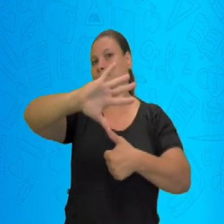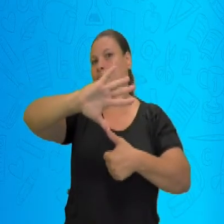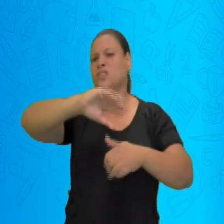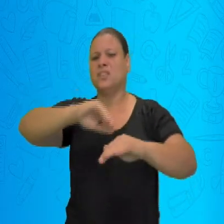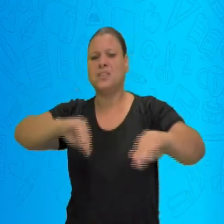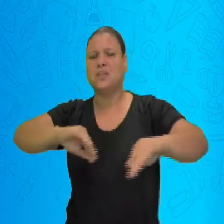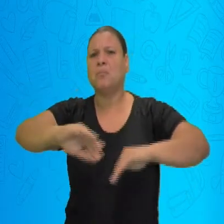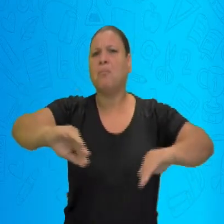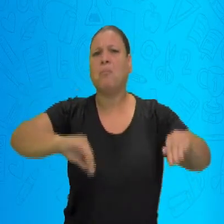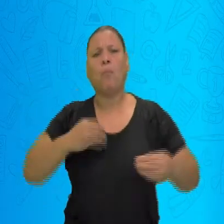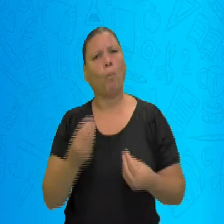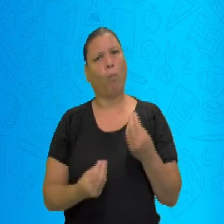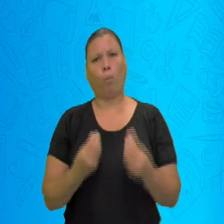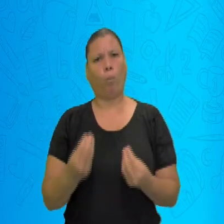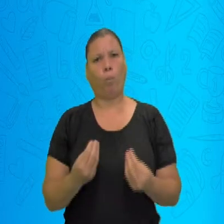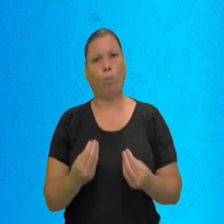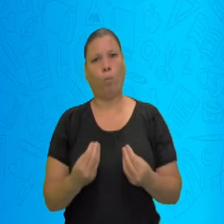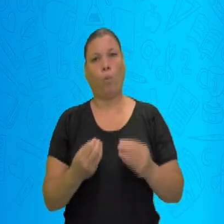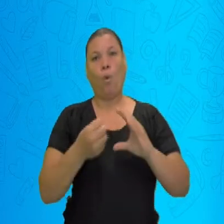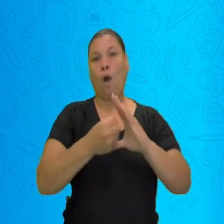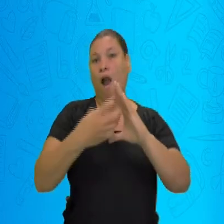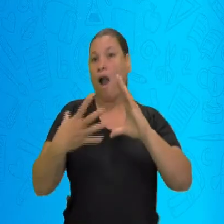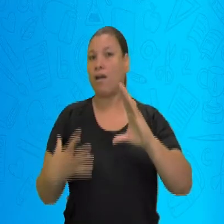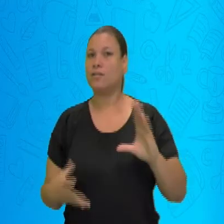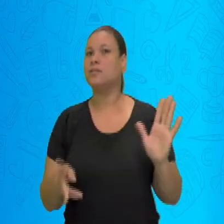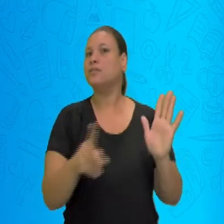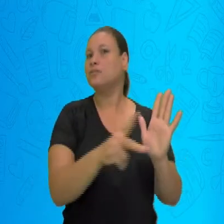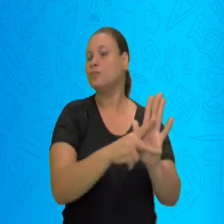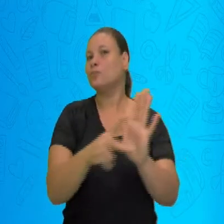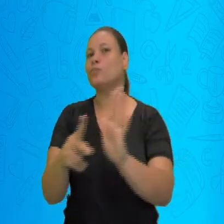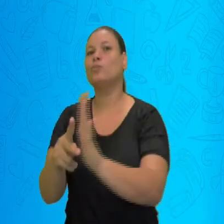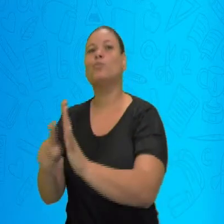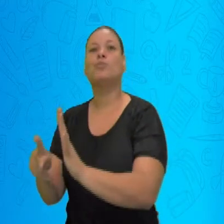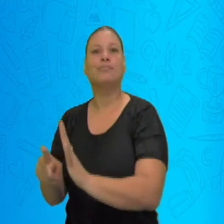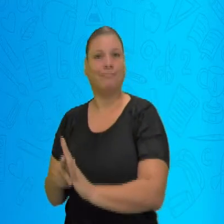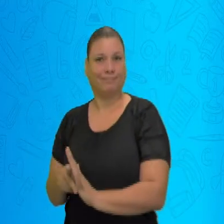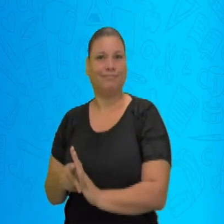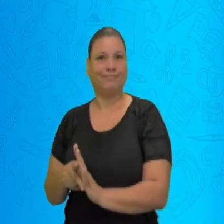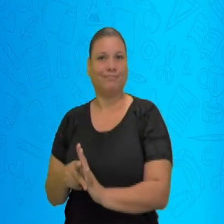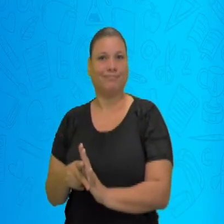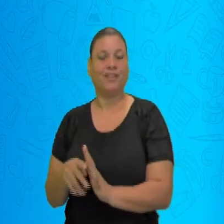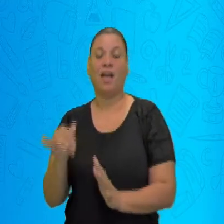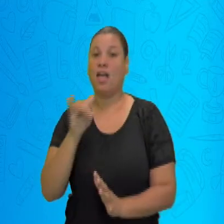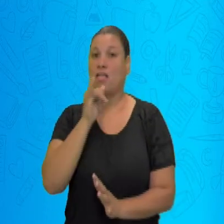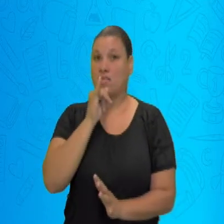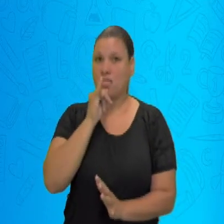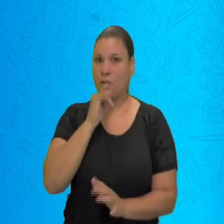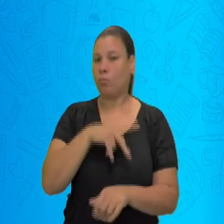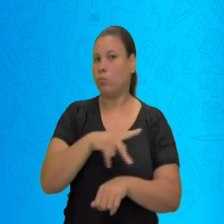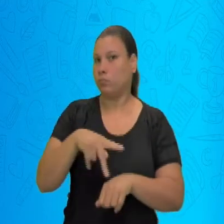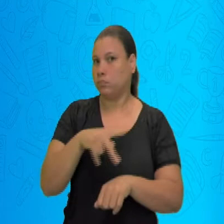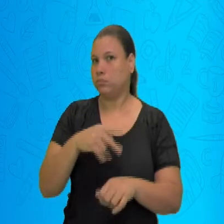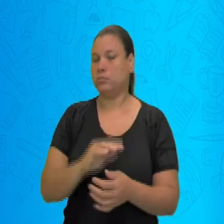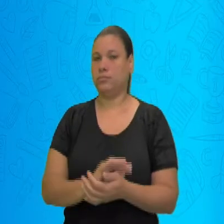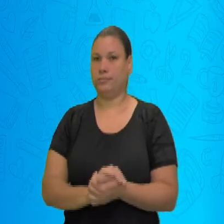Nessa divisão, Canadá, Estados Unidos e México, América do Norte.